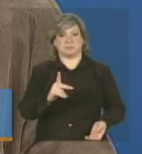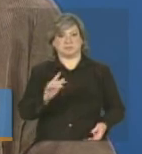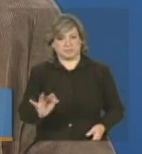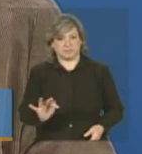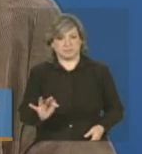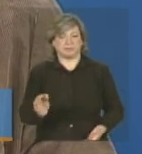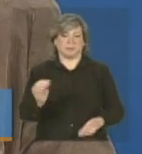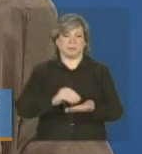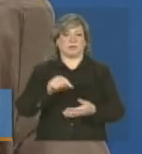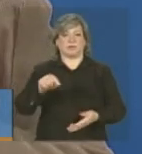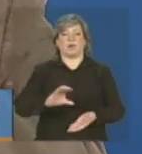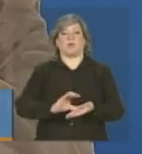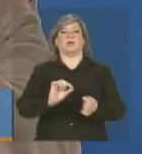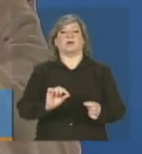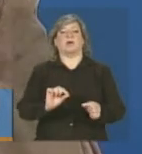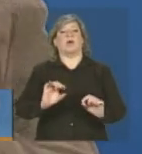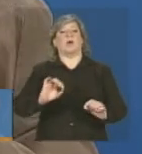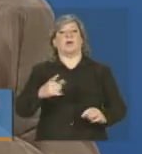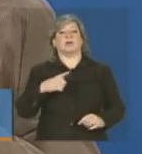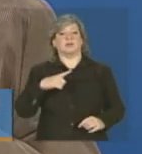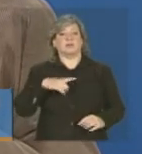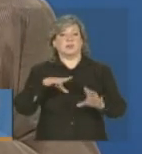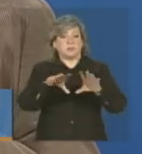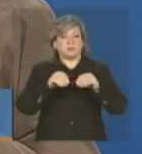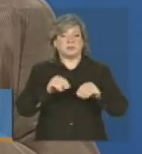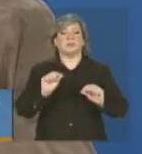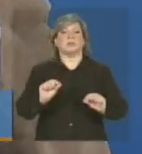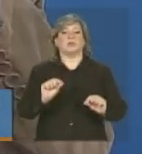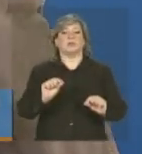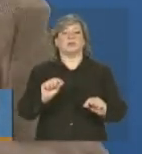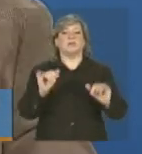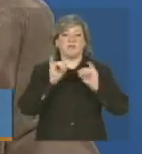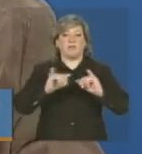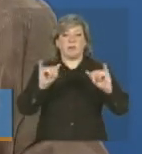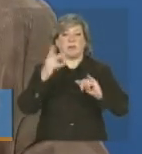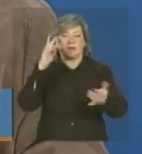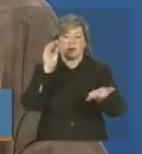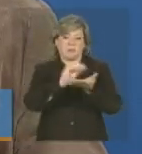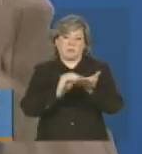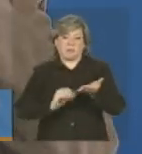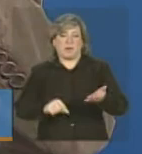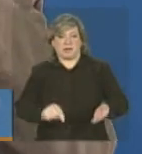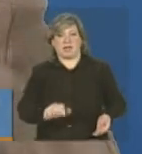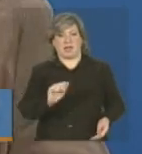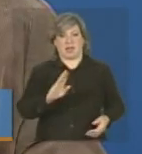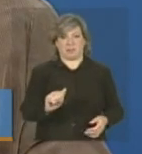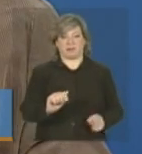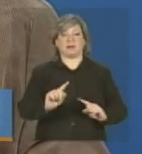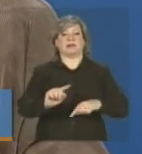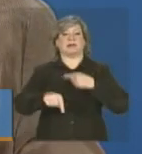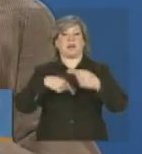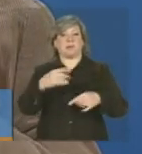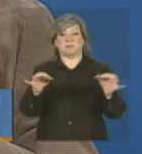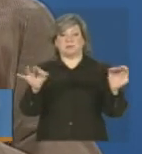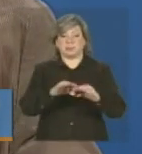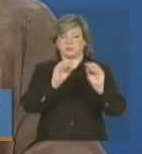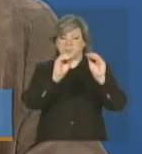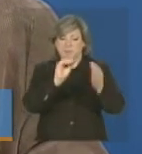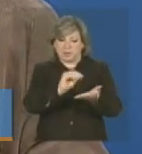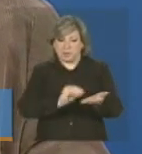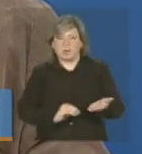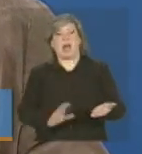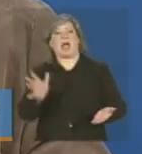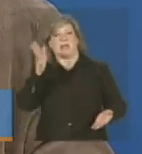do conselho, e vai puxar o dado para preencher essa aba. Após o preenchimento dessa aba, você vai